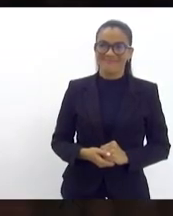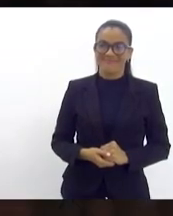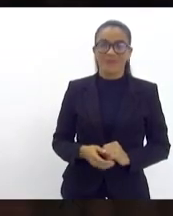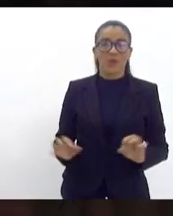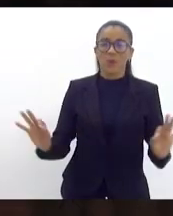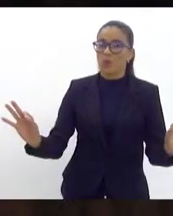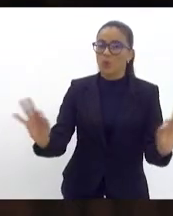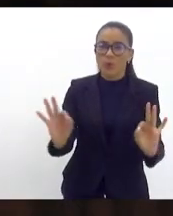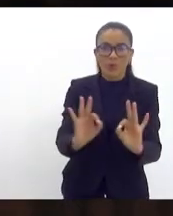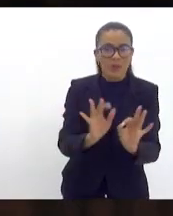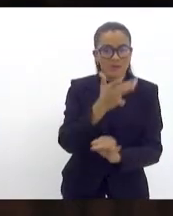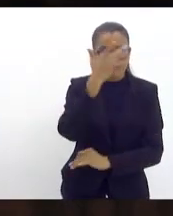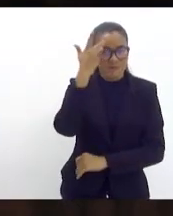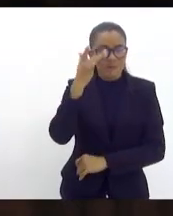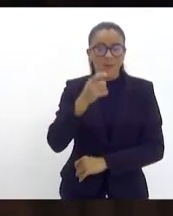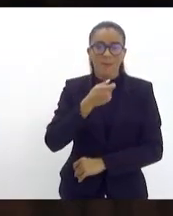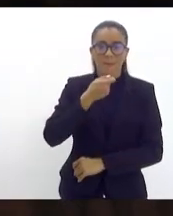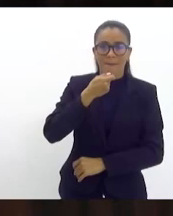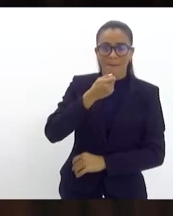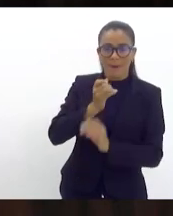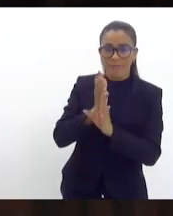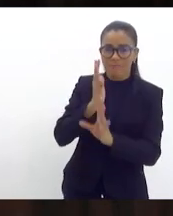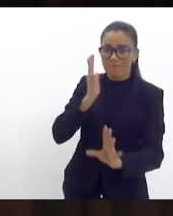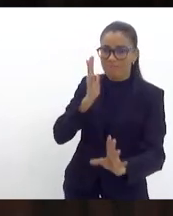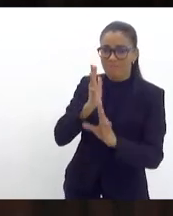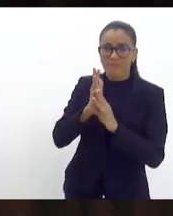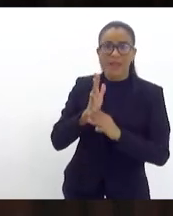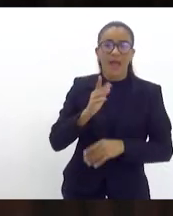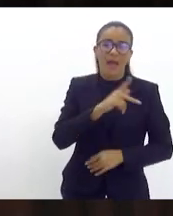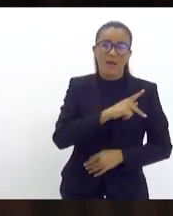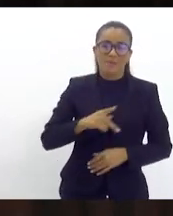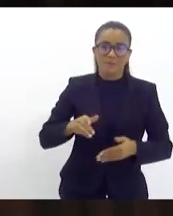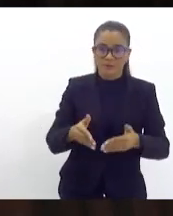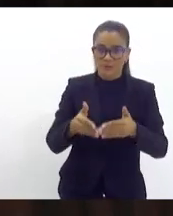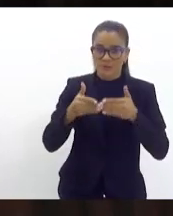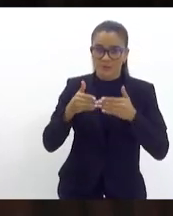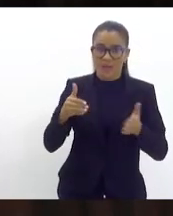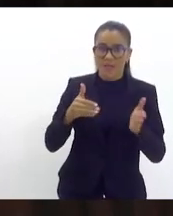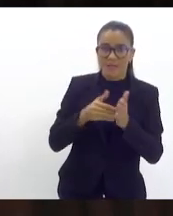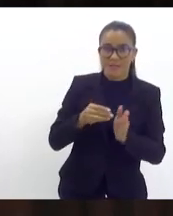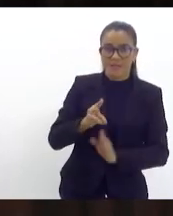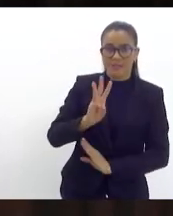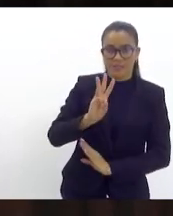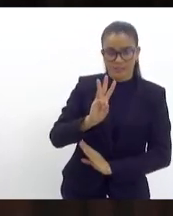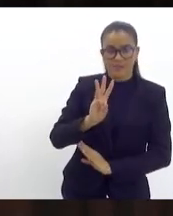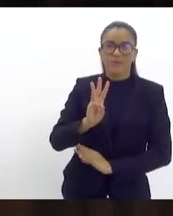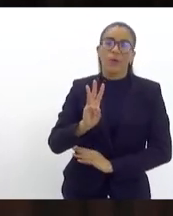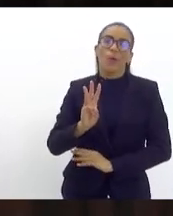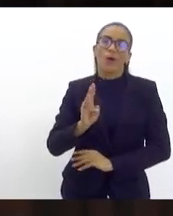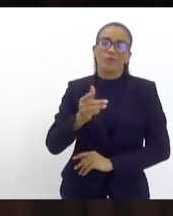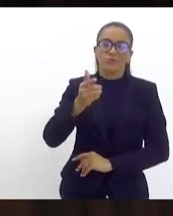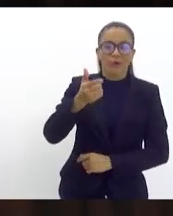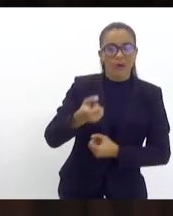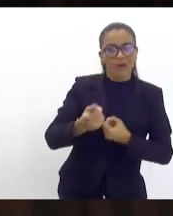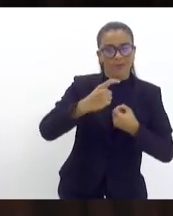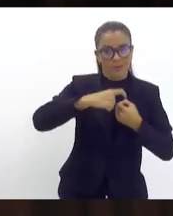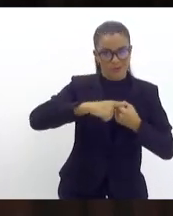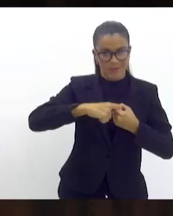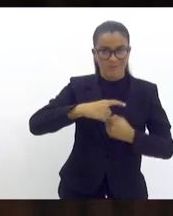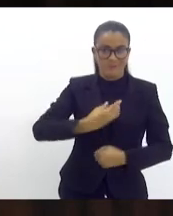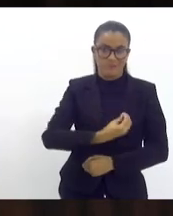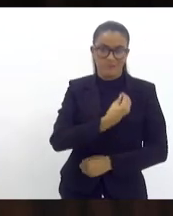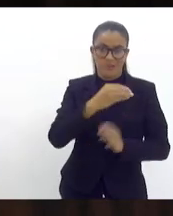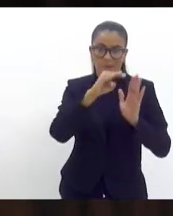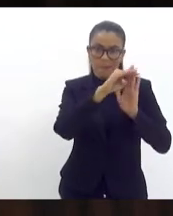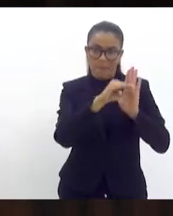não havendo mais hora do escrito a presidência suspende ascensão até as 15 horas quando retornaremos com a ordem do dia